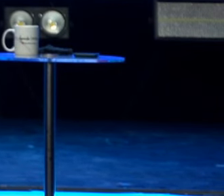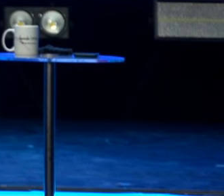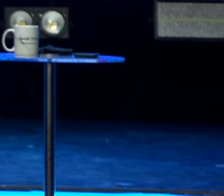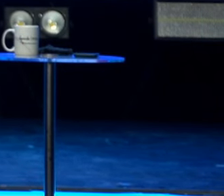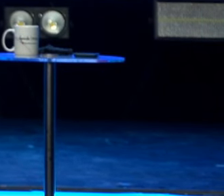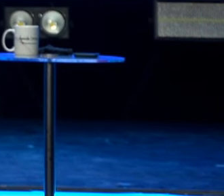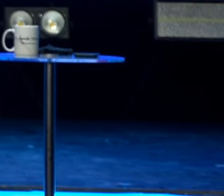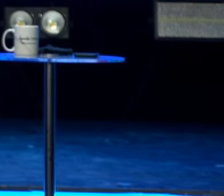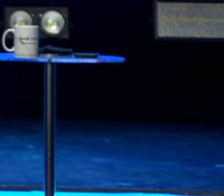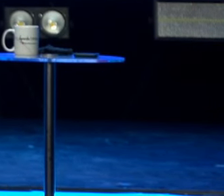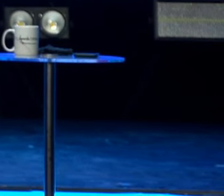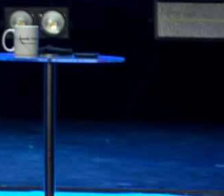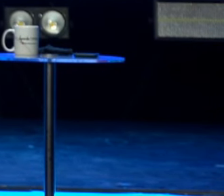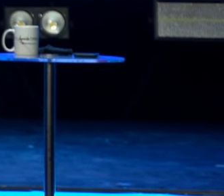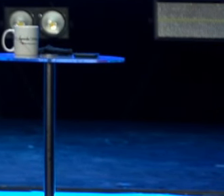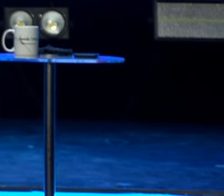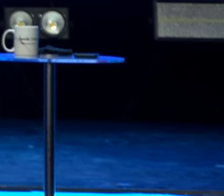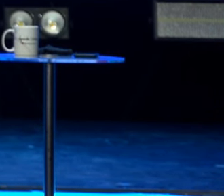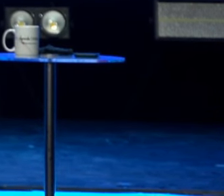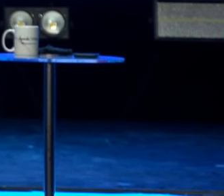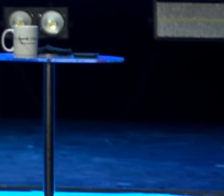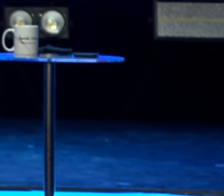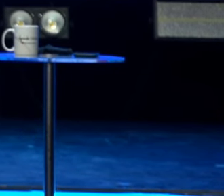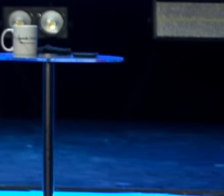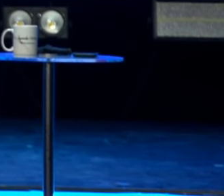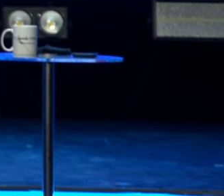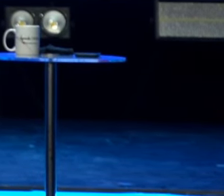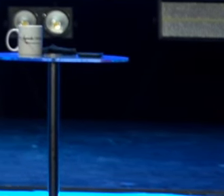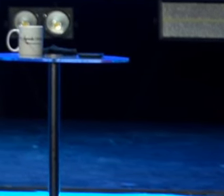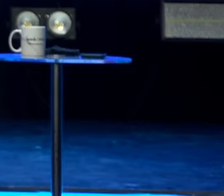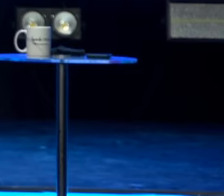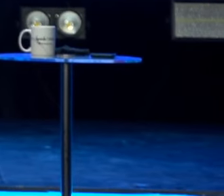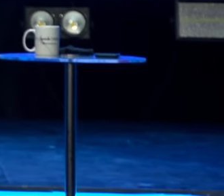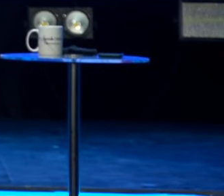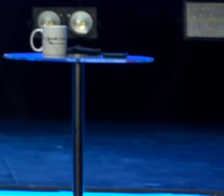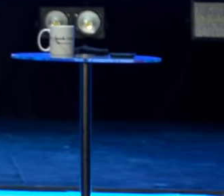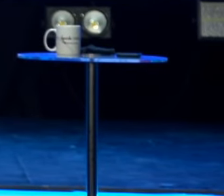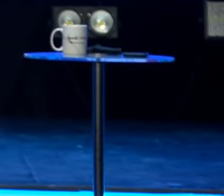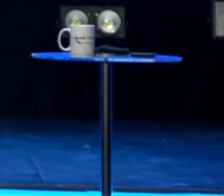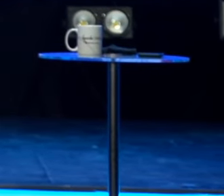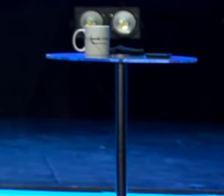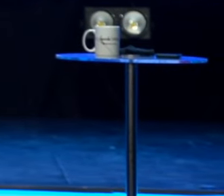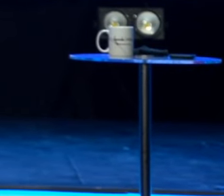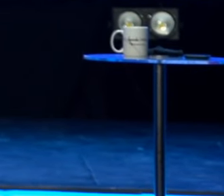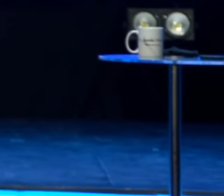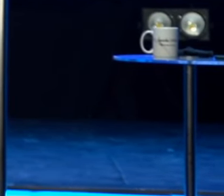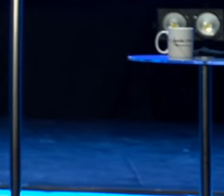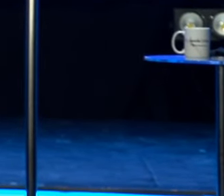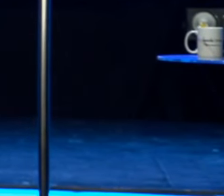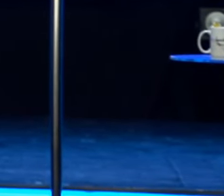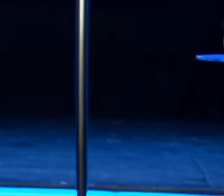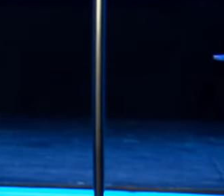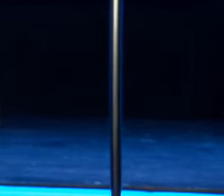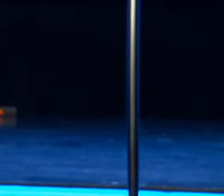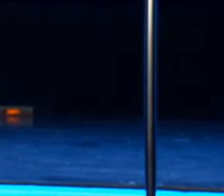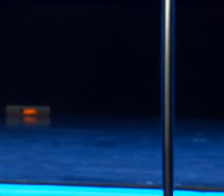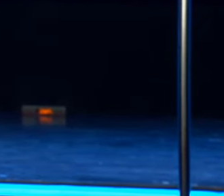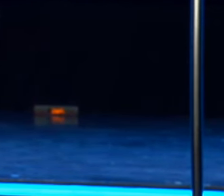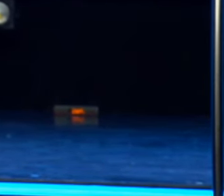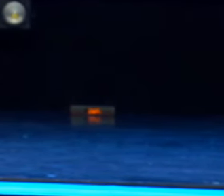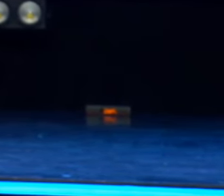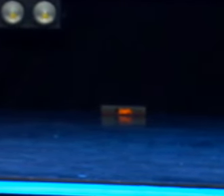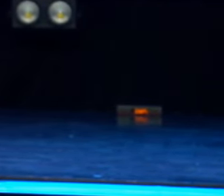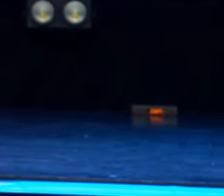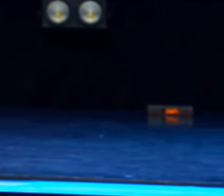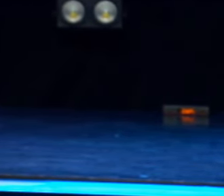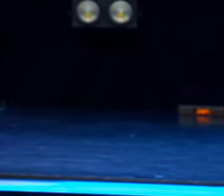outra coisa, há 4 anos atrás, nunca foi nada, mas eu não sabia, ninguém sabia, mas Deus estava guardando aquele lugar para a gente,